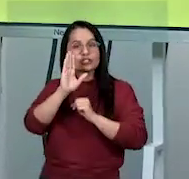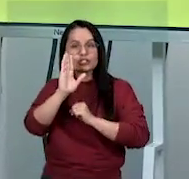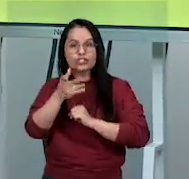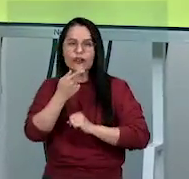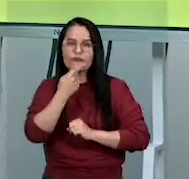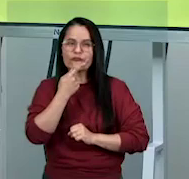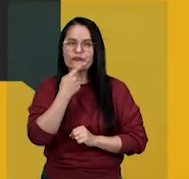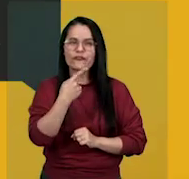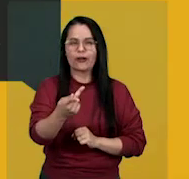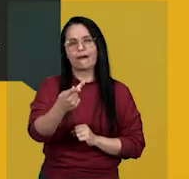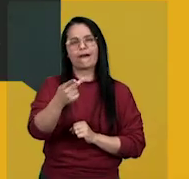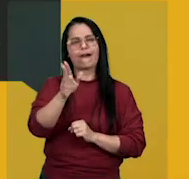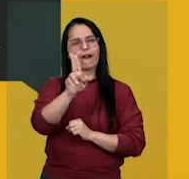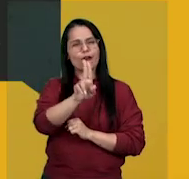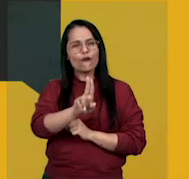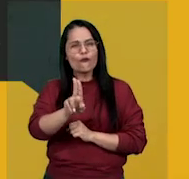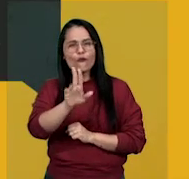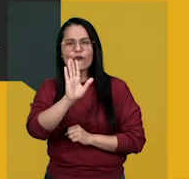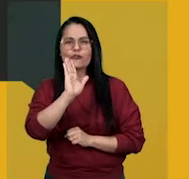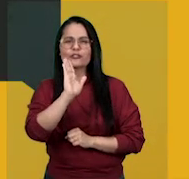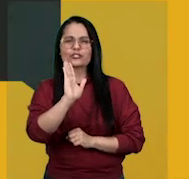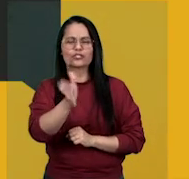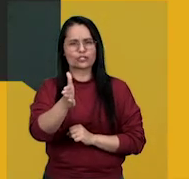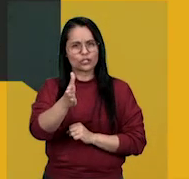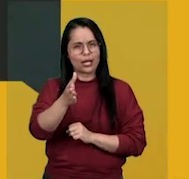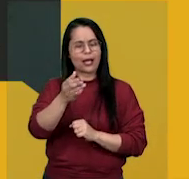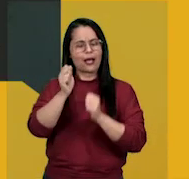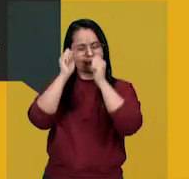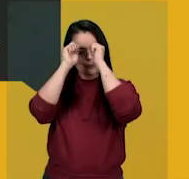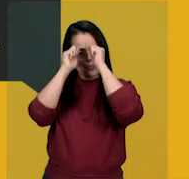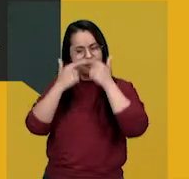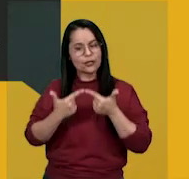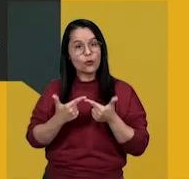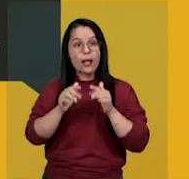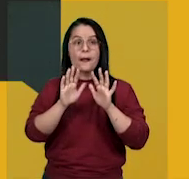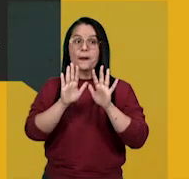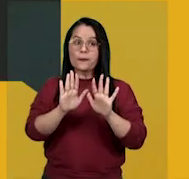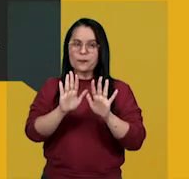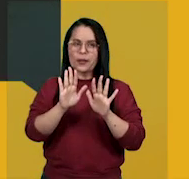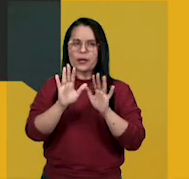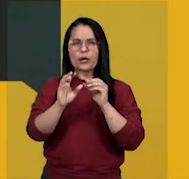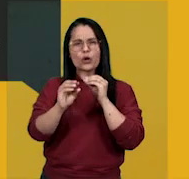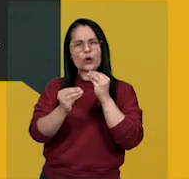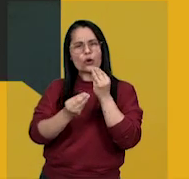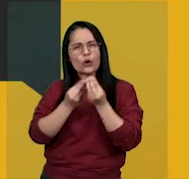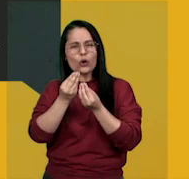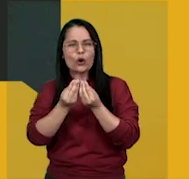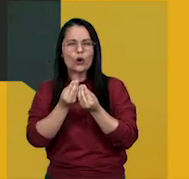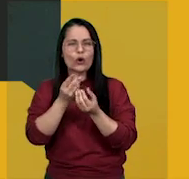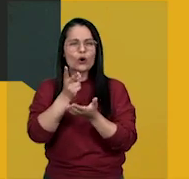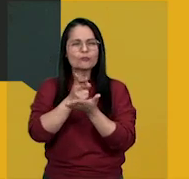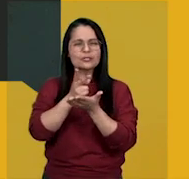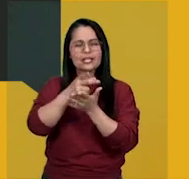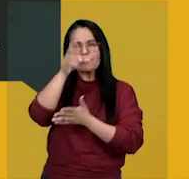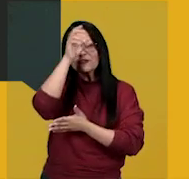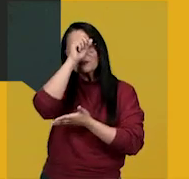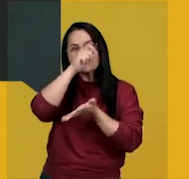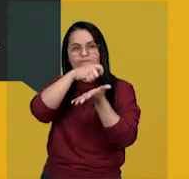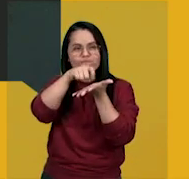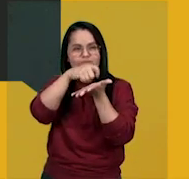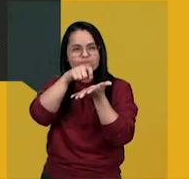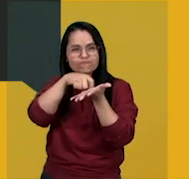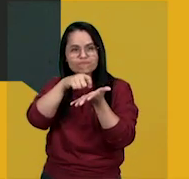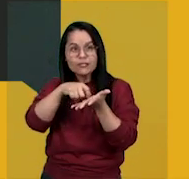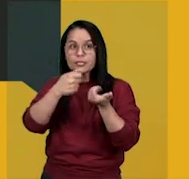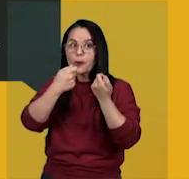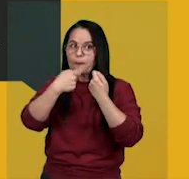fala, já usa, utiliza na nossa linguagem, mas como nós vamos sempre aprender a escrever, nós